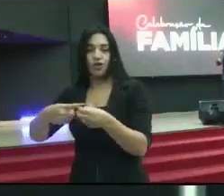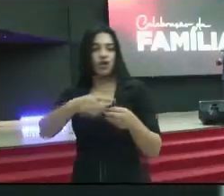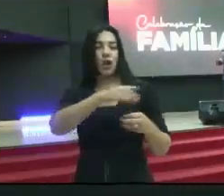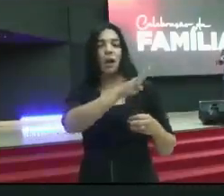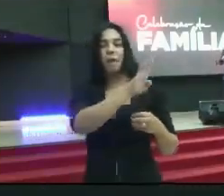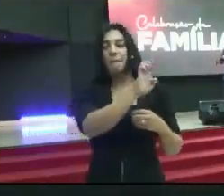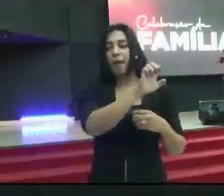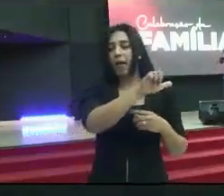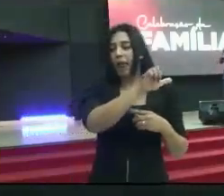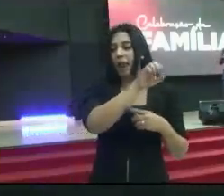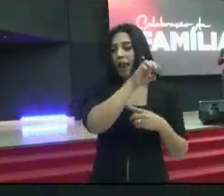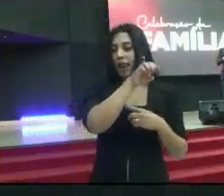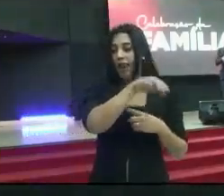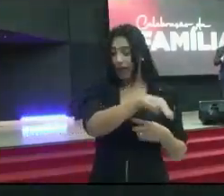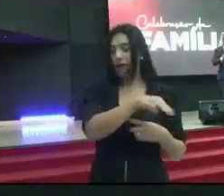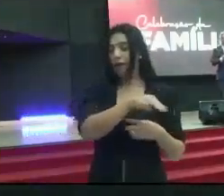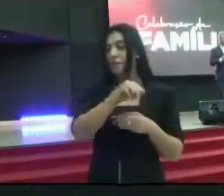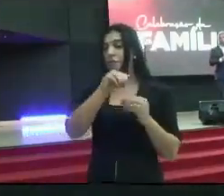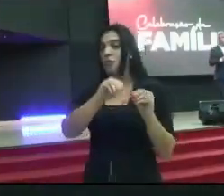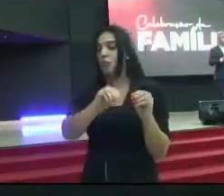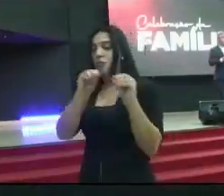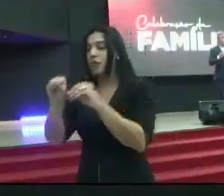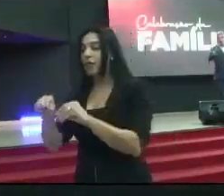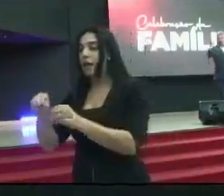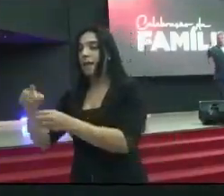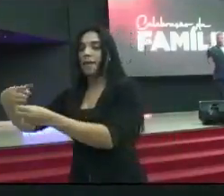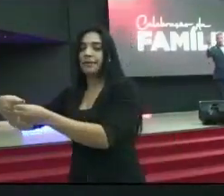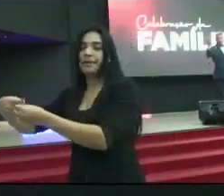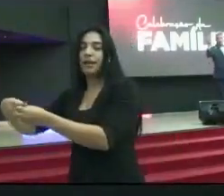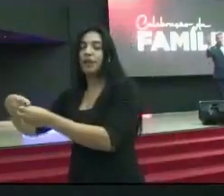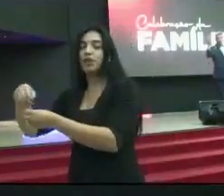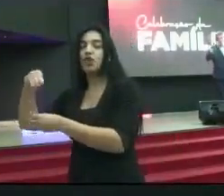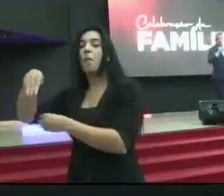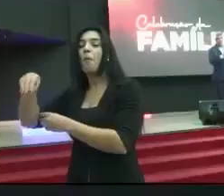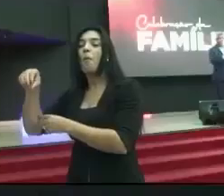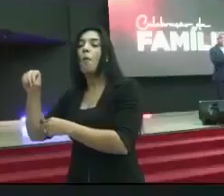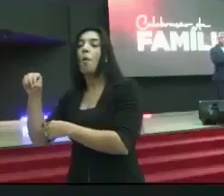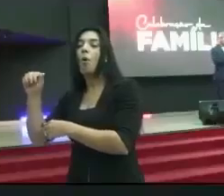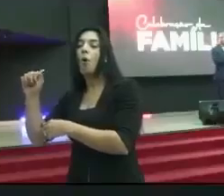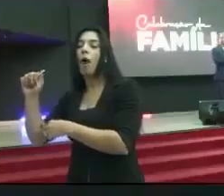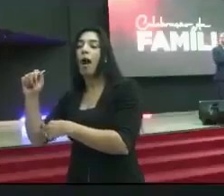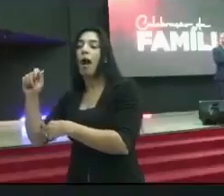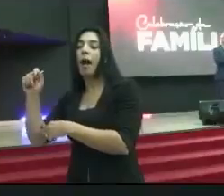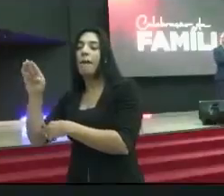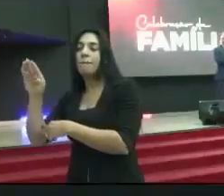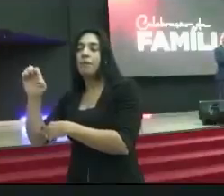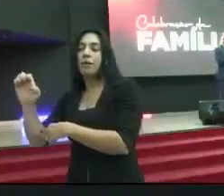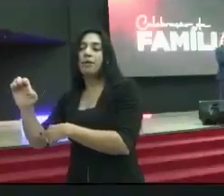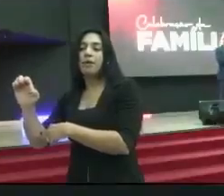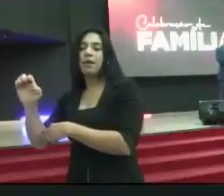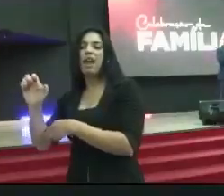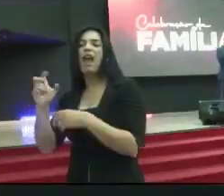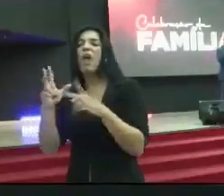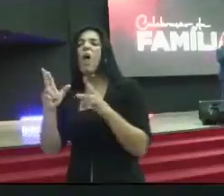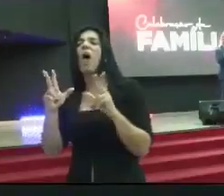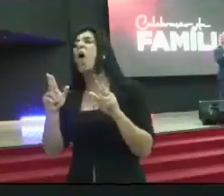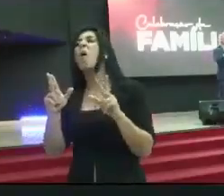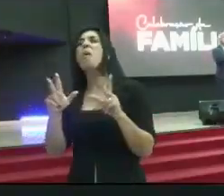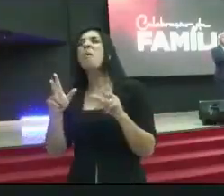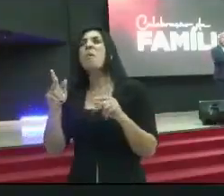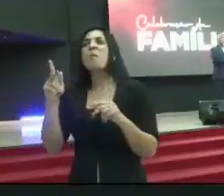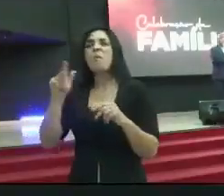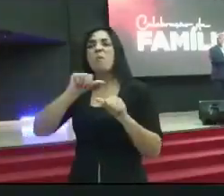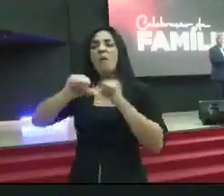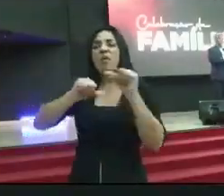não era apenas fazer uma mudança como de Brasília para São Paulo, ou de São Paulo para Brasília, ou de Brasília